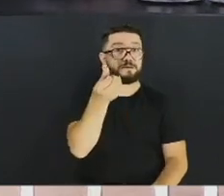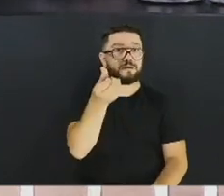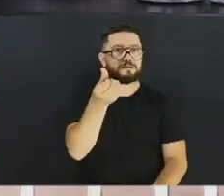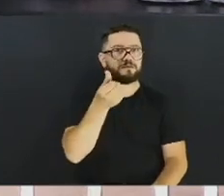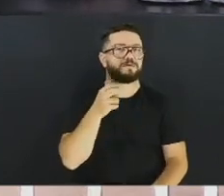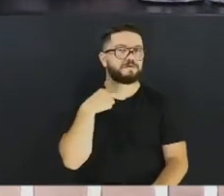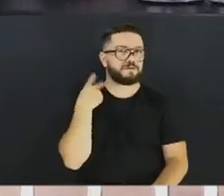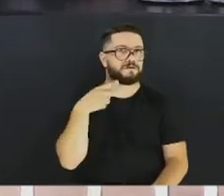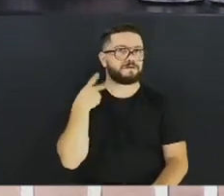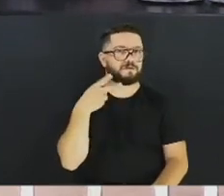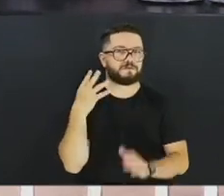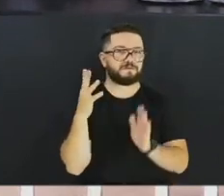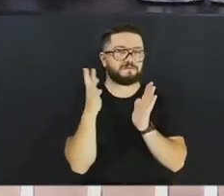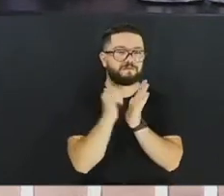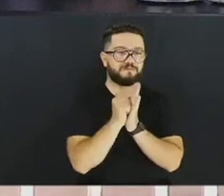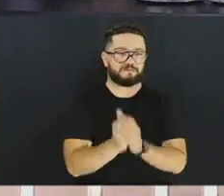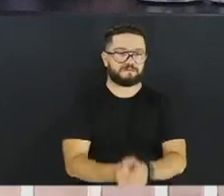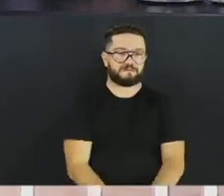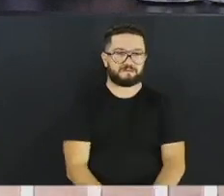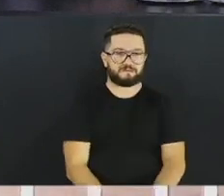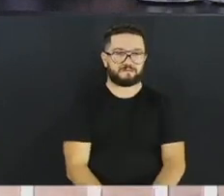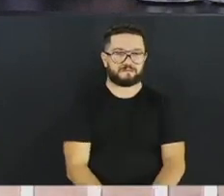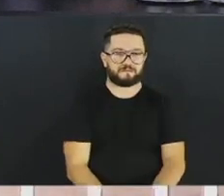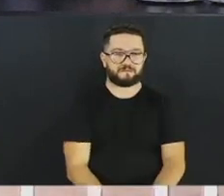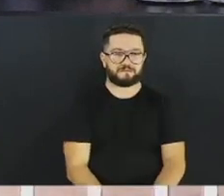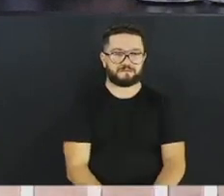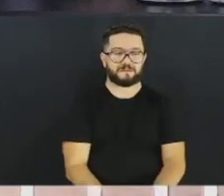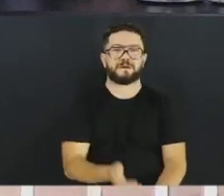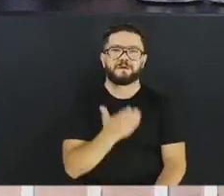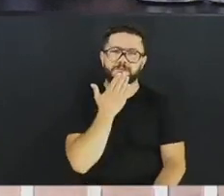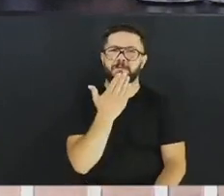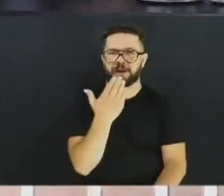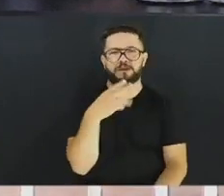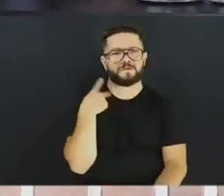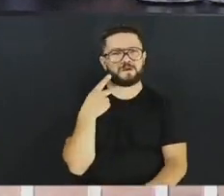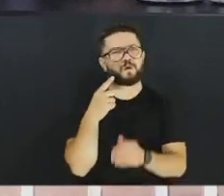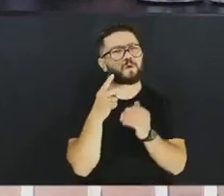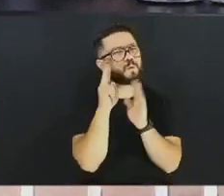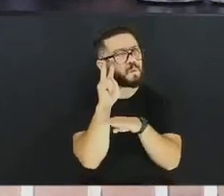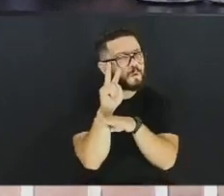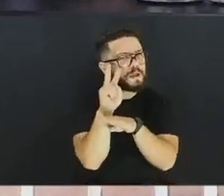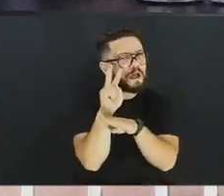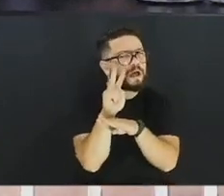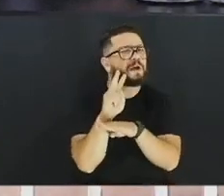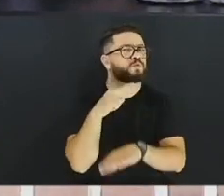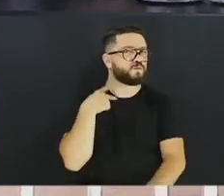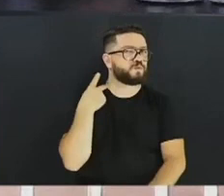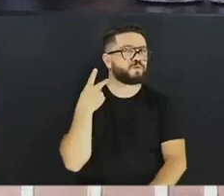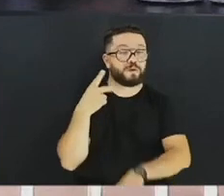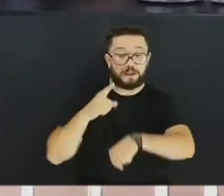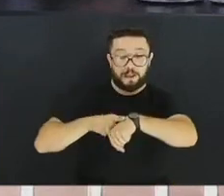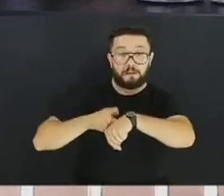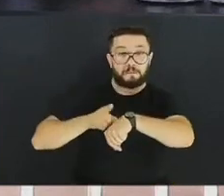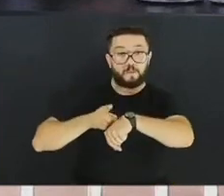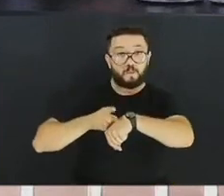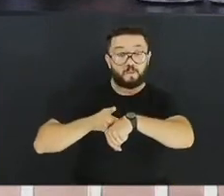de 3 vereadores. Cada um tem 1 minuto e meio. Peço aos vereadores que respeitem o tempo, até para que a gente possa ter a possibilidade de resposta